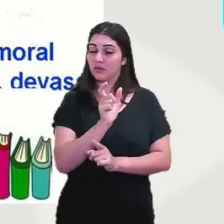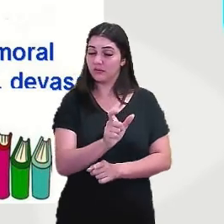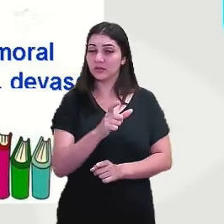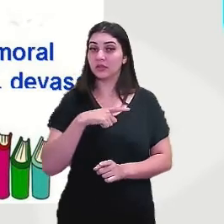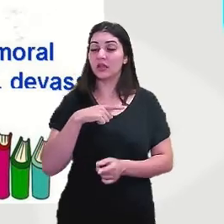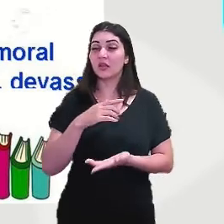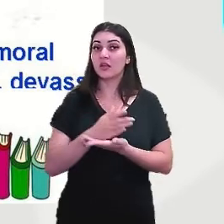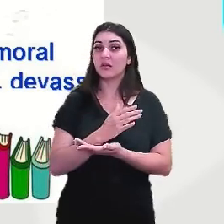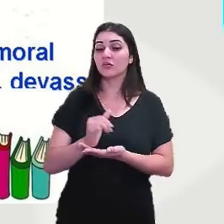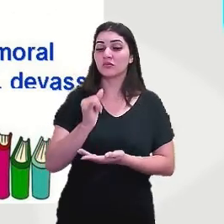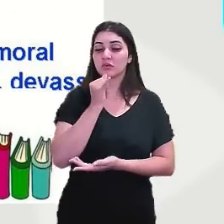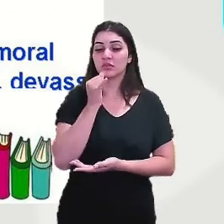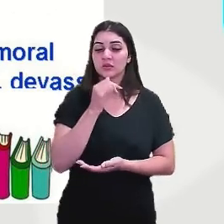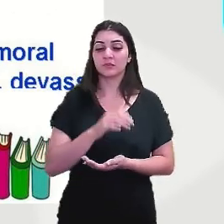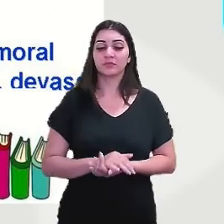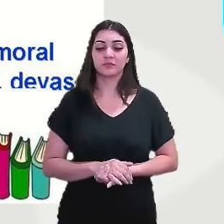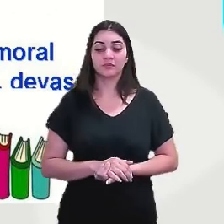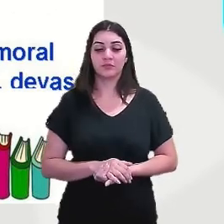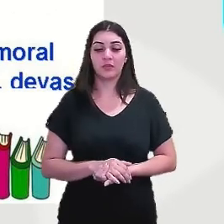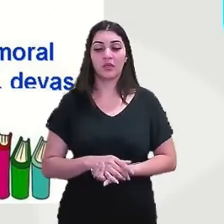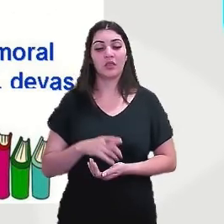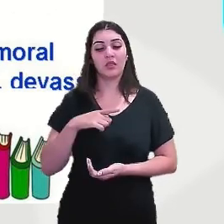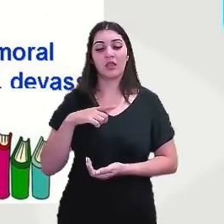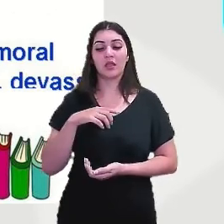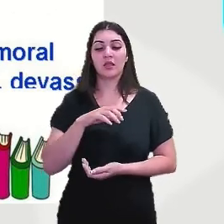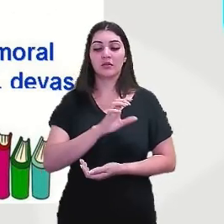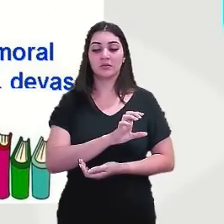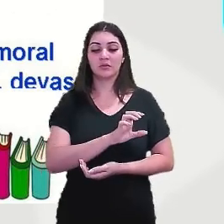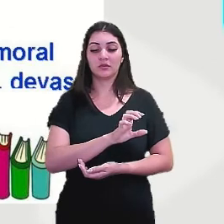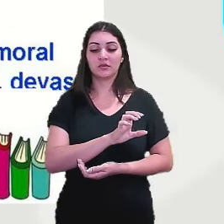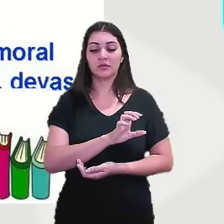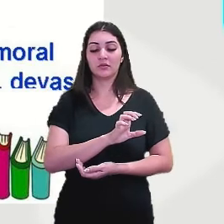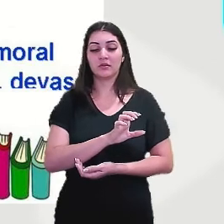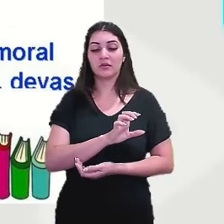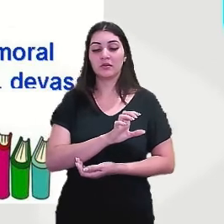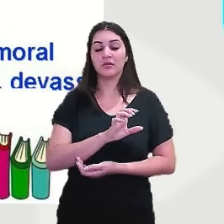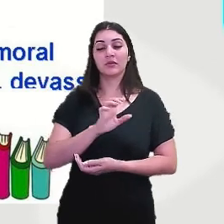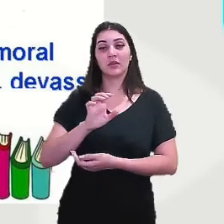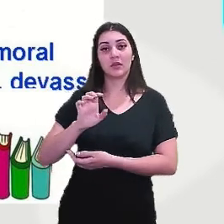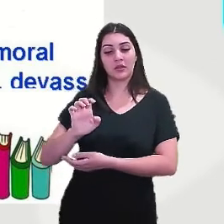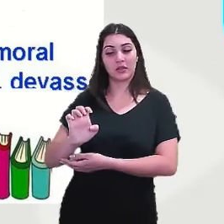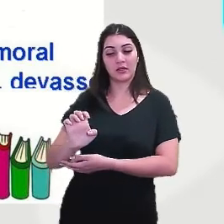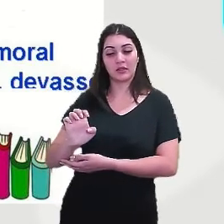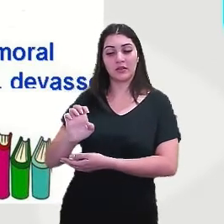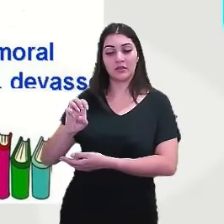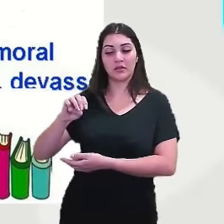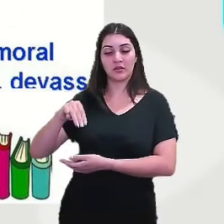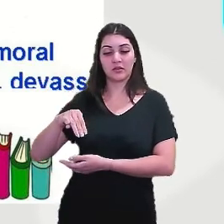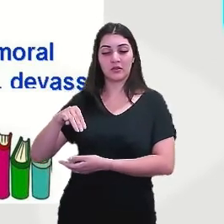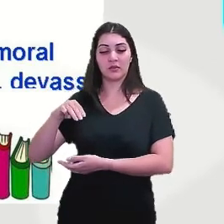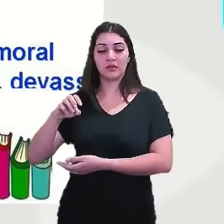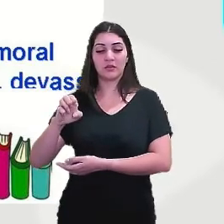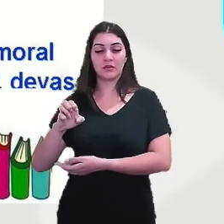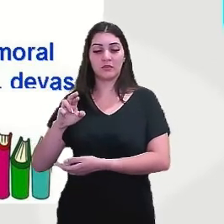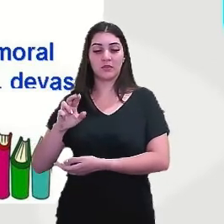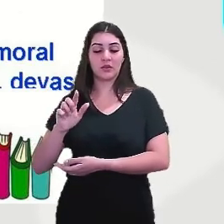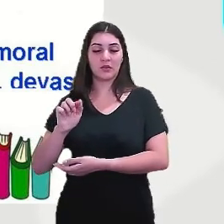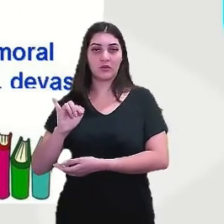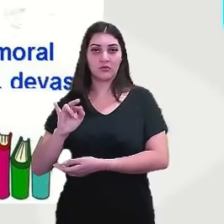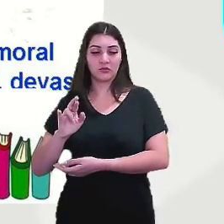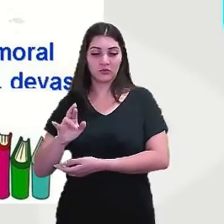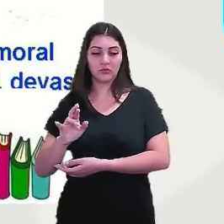alguns exemplos. Temos emergir, com E na frente, significa vir à tona.